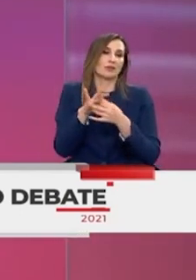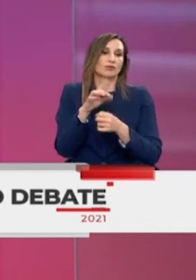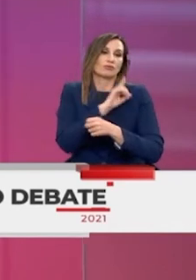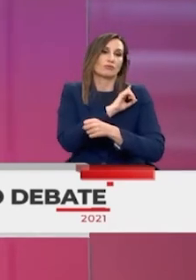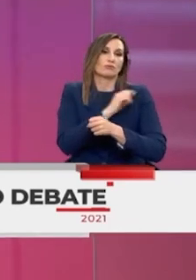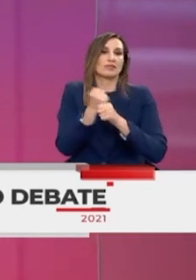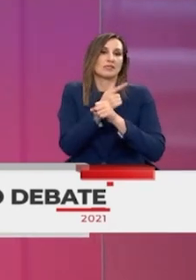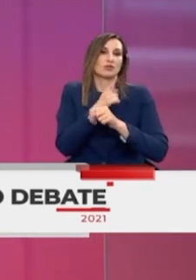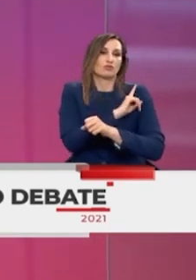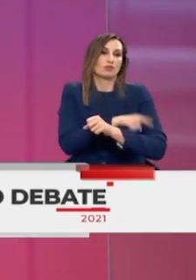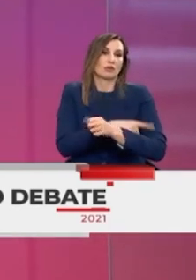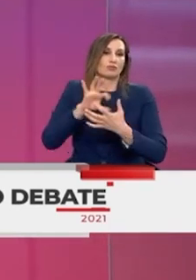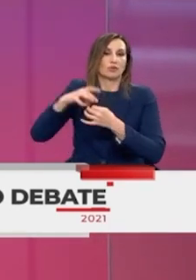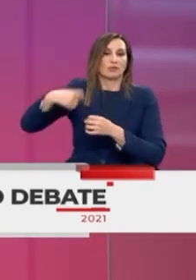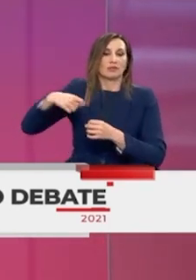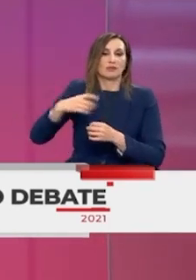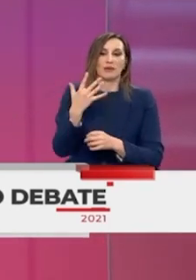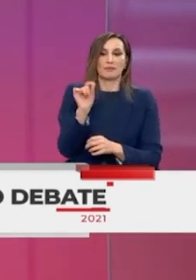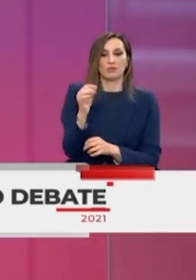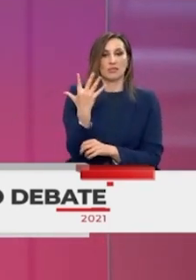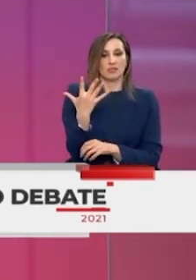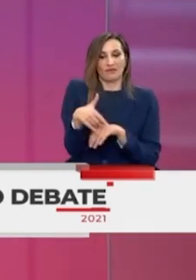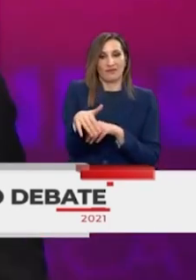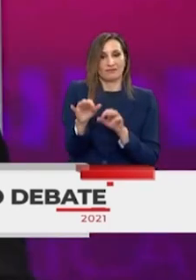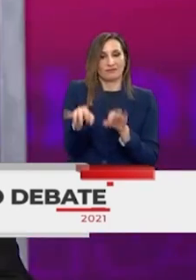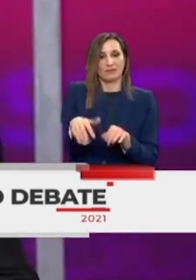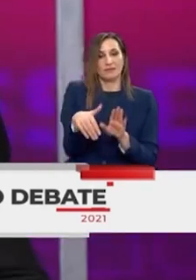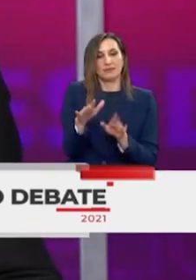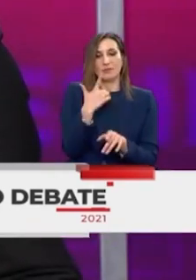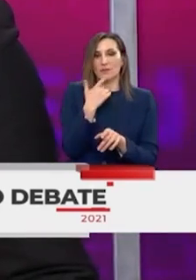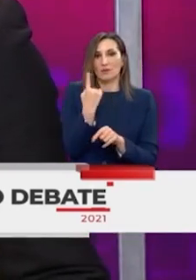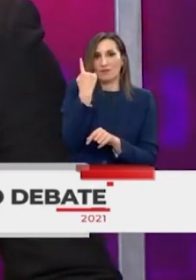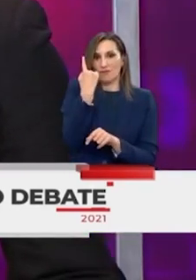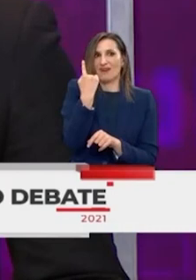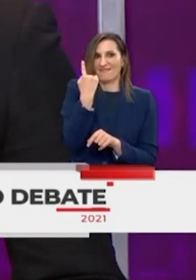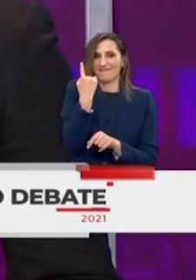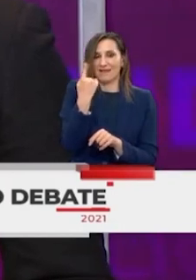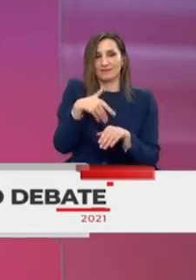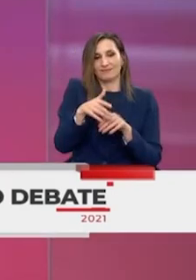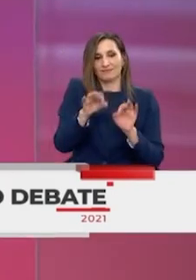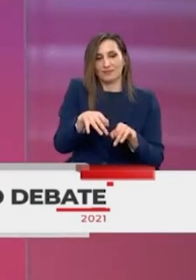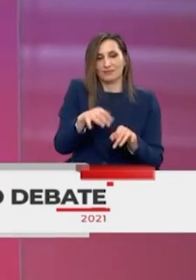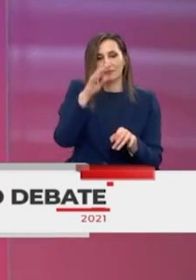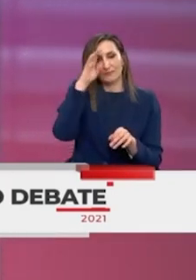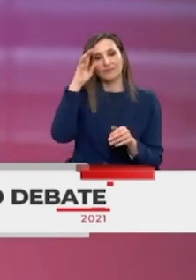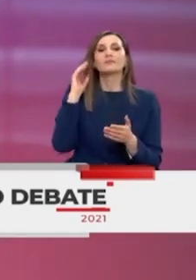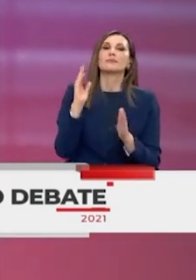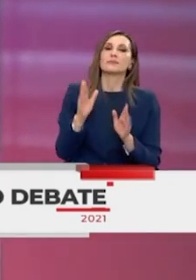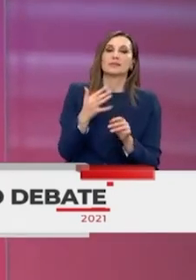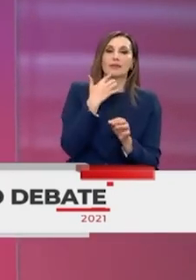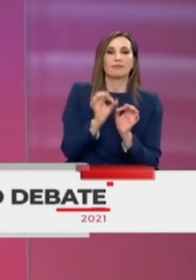E deixe-me só dizer... Faltam 5 minutos para o final do debate e ainda temos que ir à pergunta final, só para concluir, Ana Gomes. Deixe-me só dizer-lhe